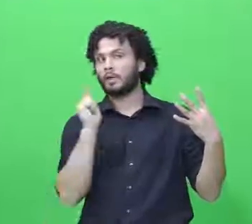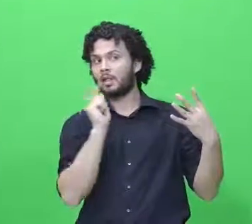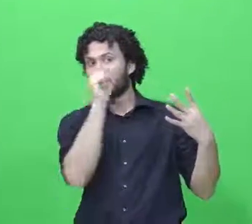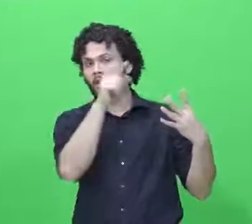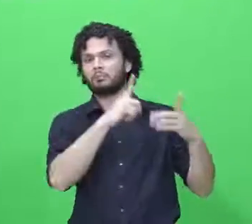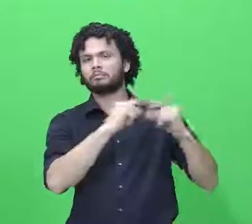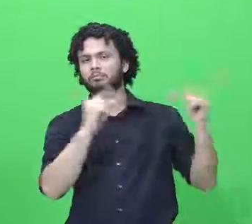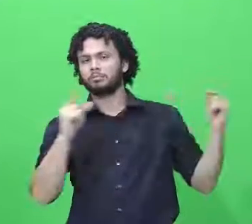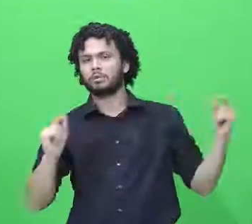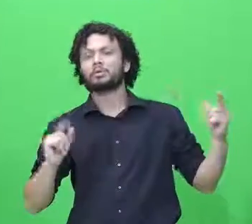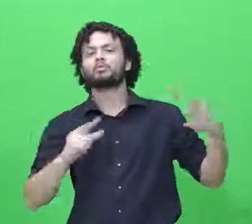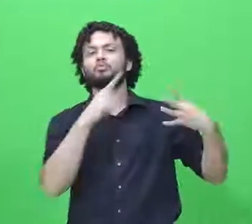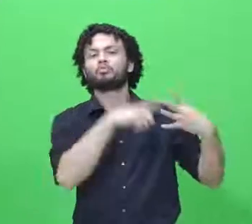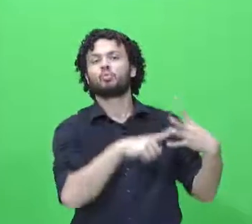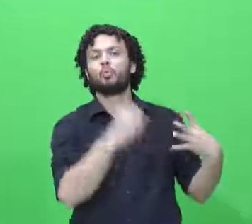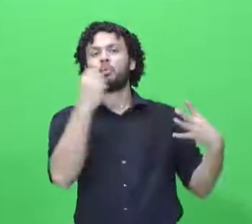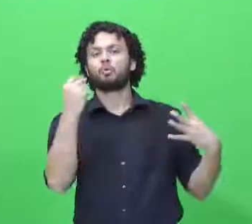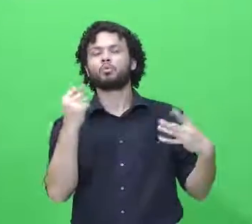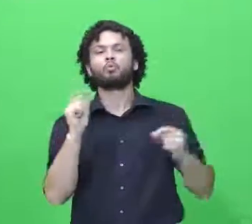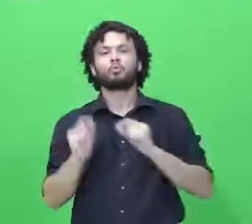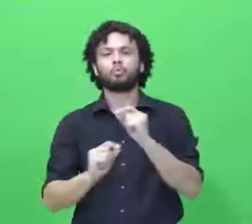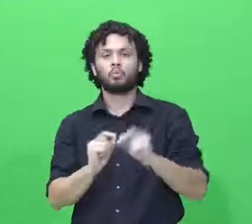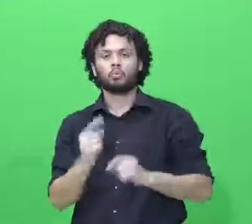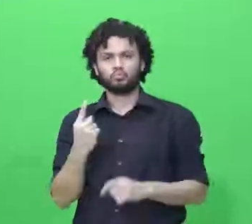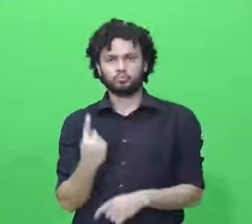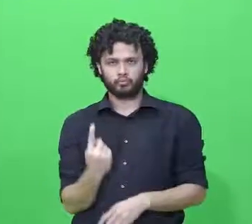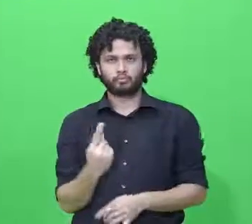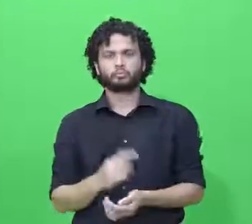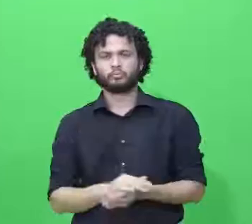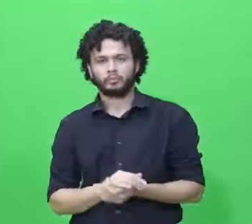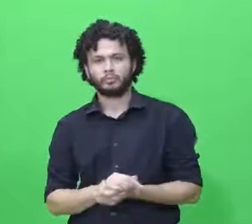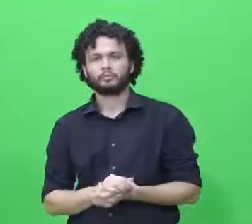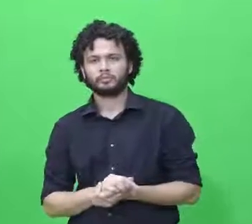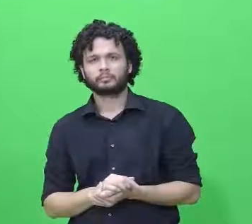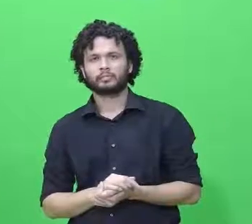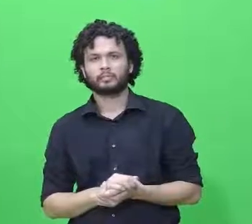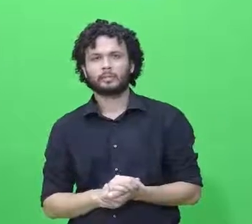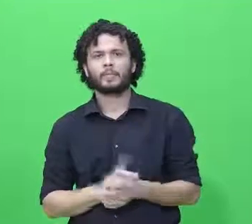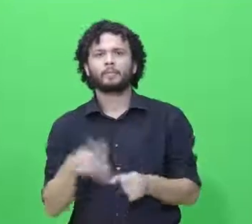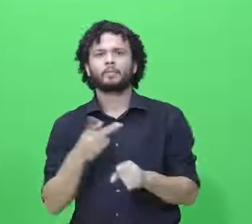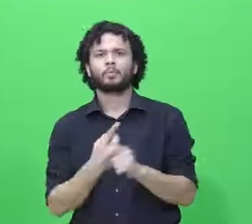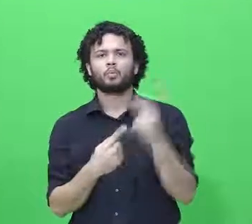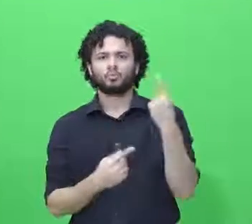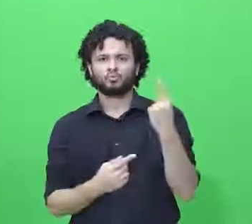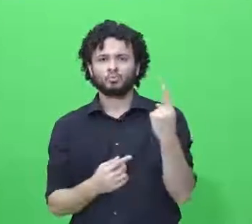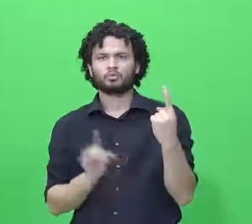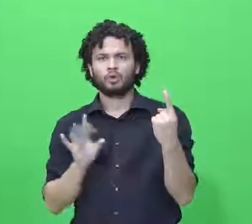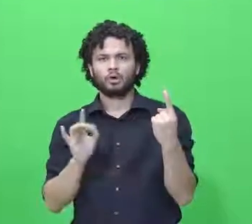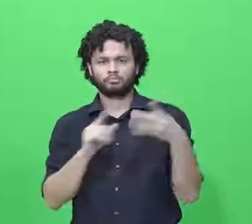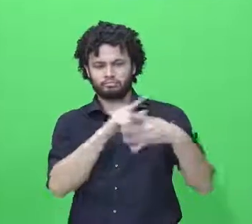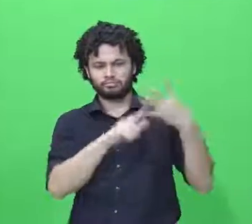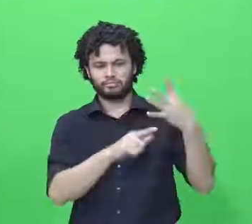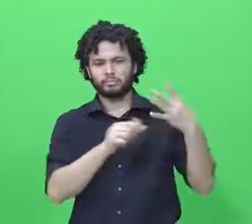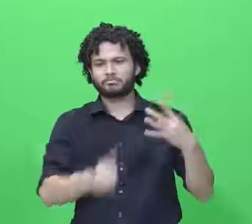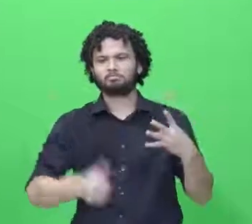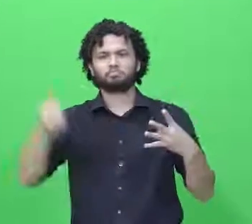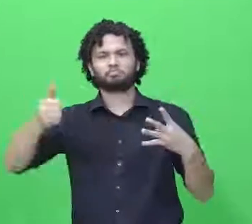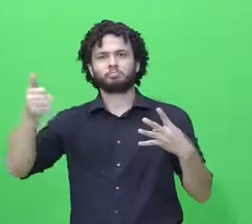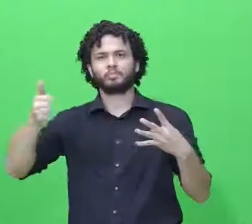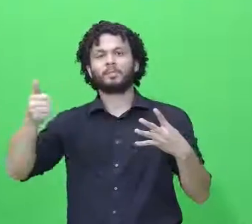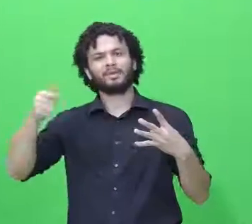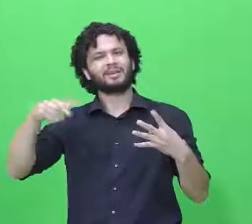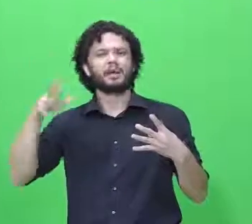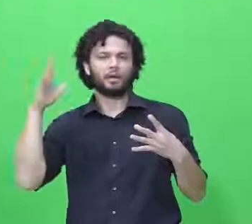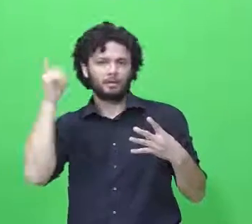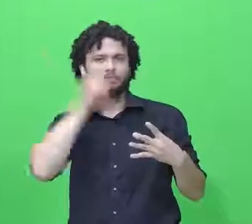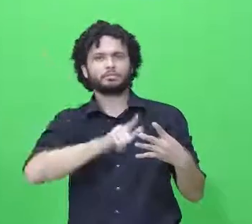o órgão que é responsável para receber e para trabalhar o Parlamento Nacional, ele vai devolver apenas uma propositura que vai ser a